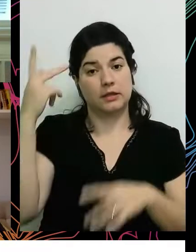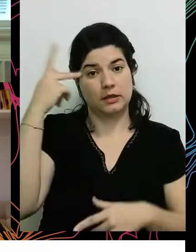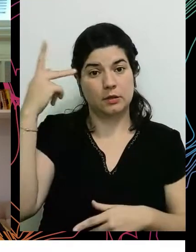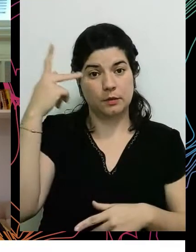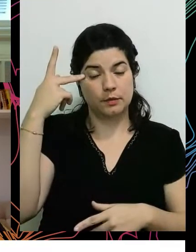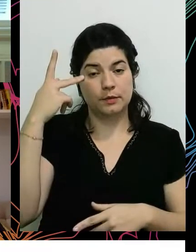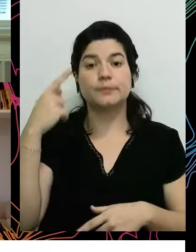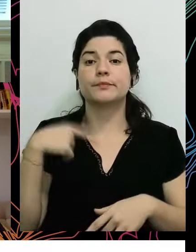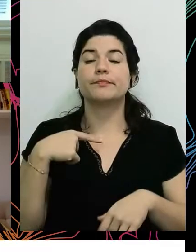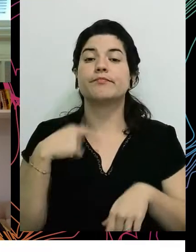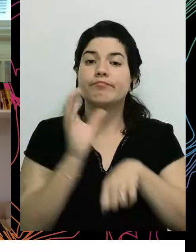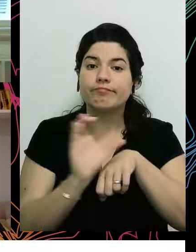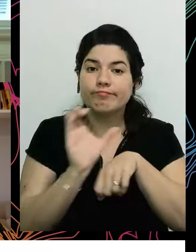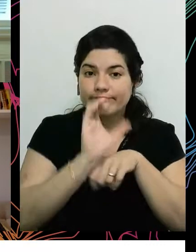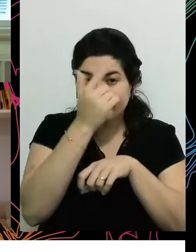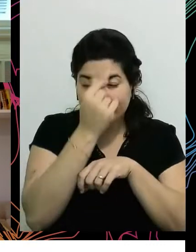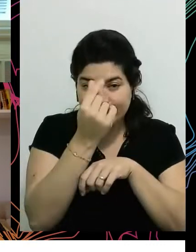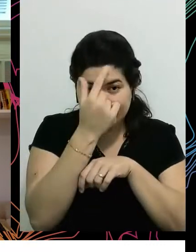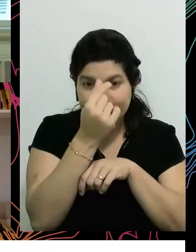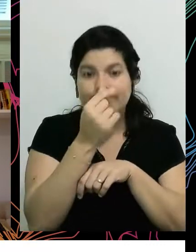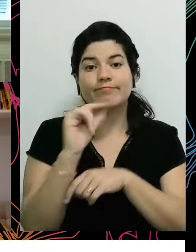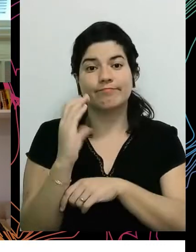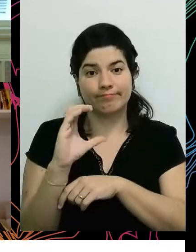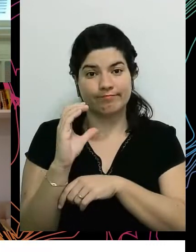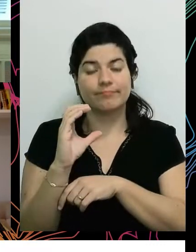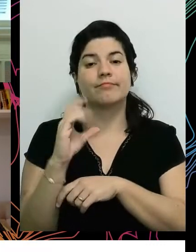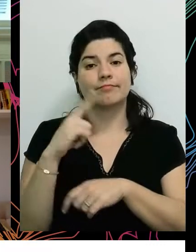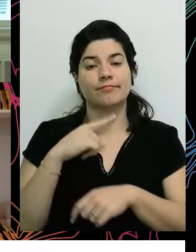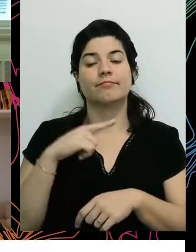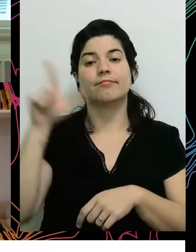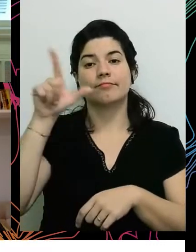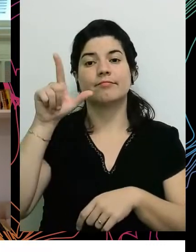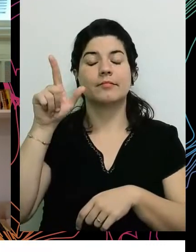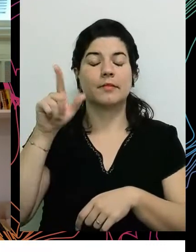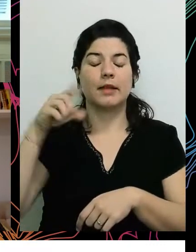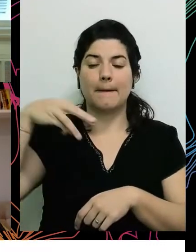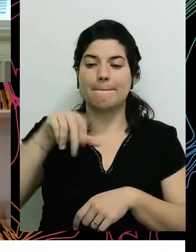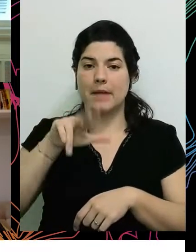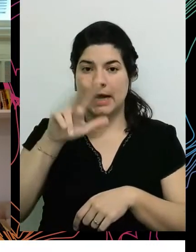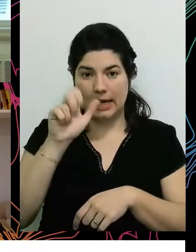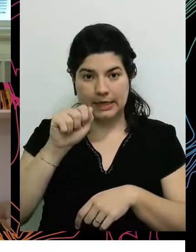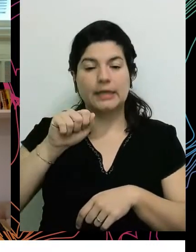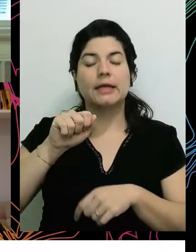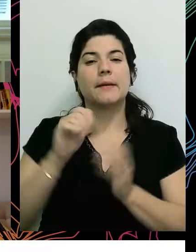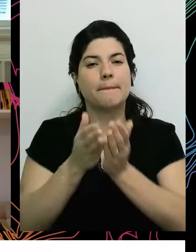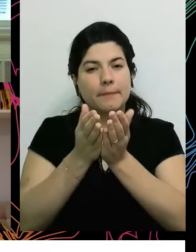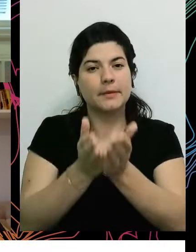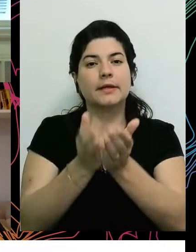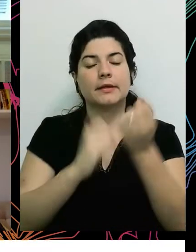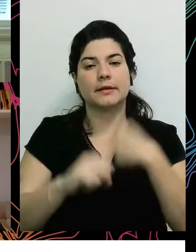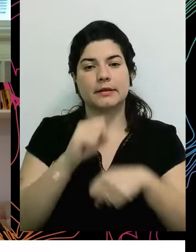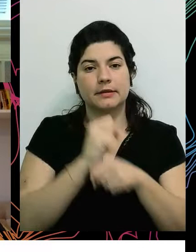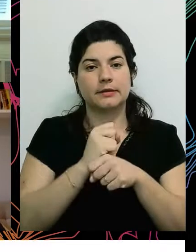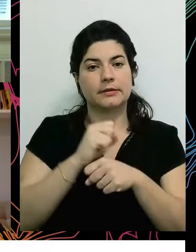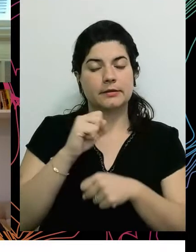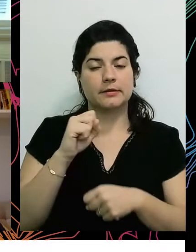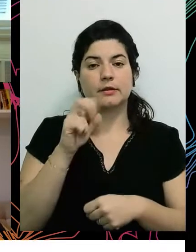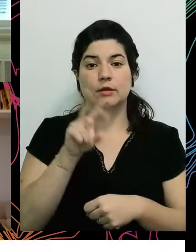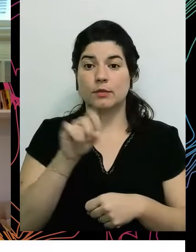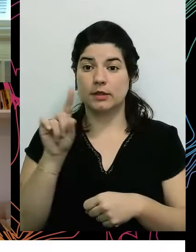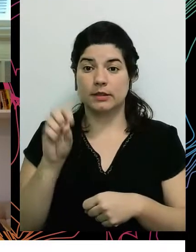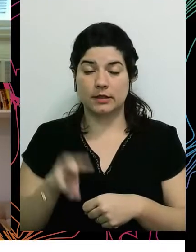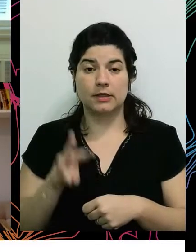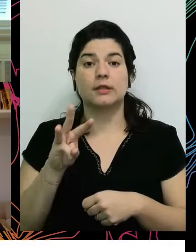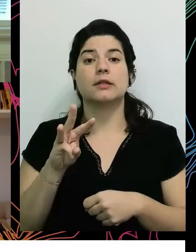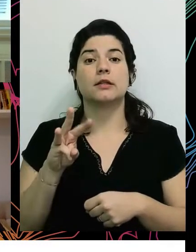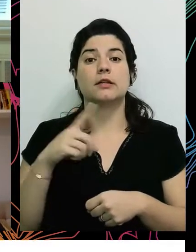Ciências Náuticas na Escola de Formação de Oficiais da Marinha Mercante, formando-se em 2002. Atuou como oficial de náutica operadora de